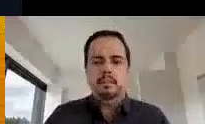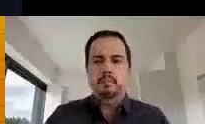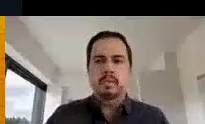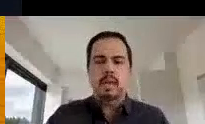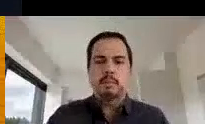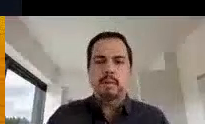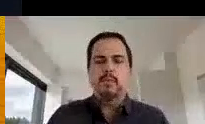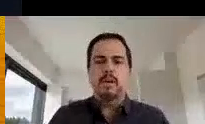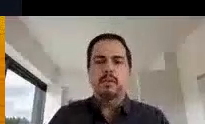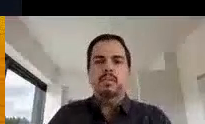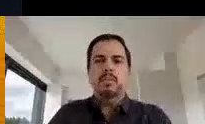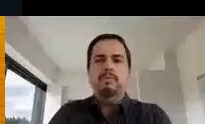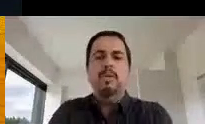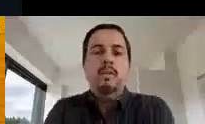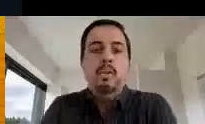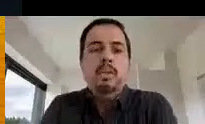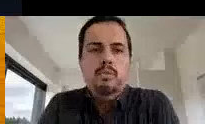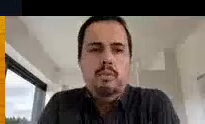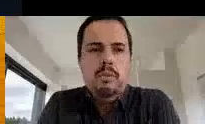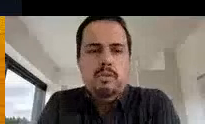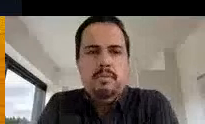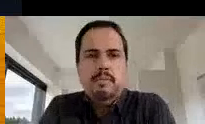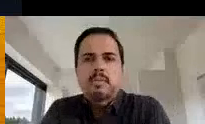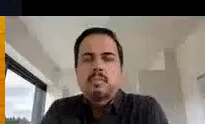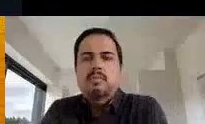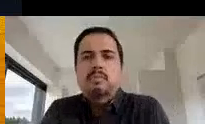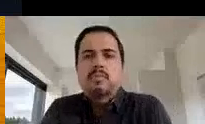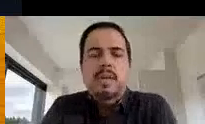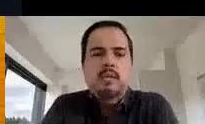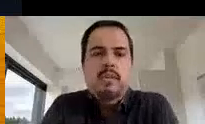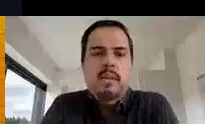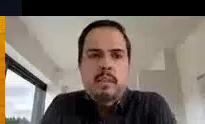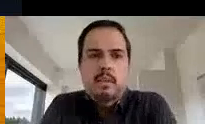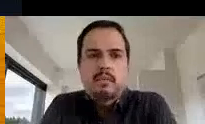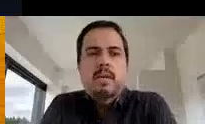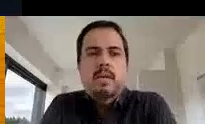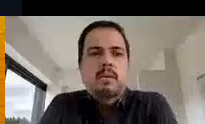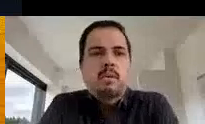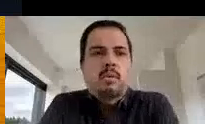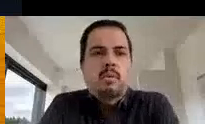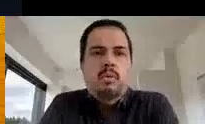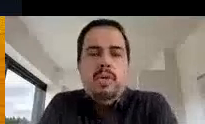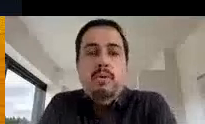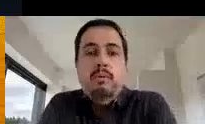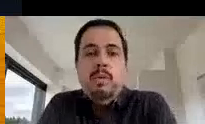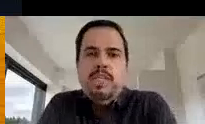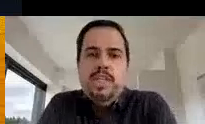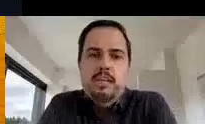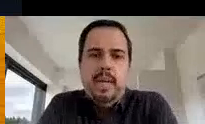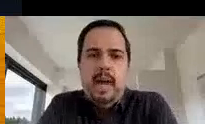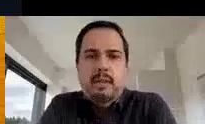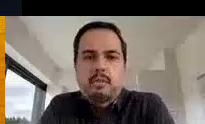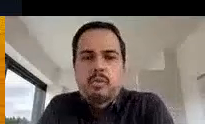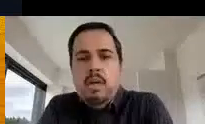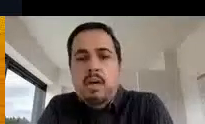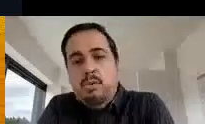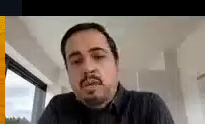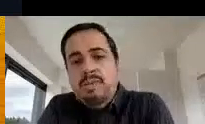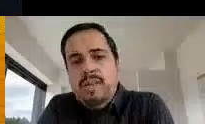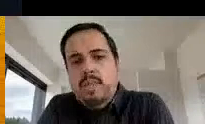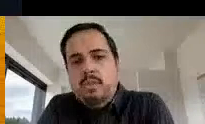suas ideias e botar para fora o que você for, cuidado com isso. Vamos trabalhar a inovação como o que gera